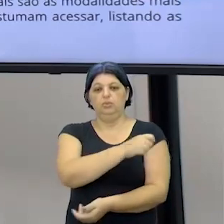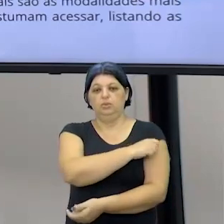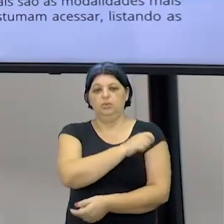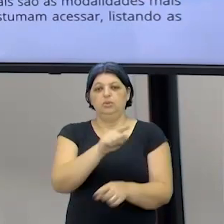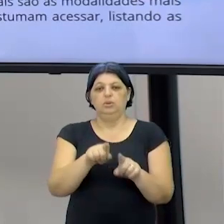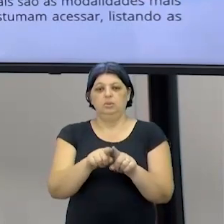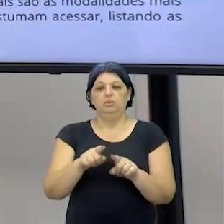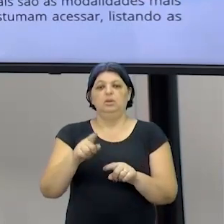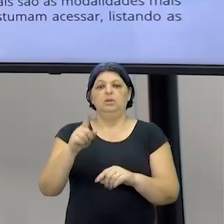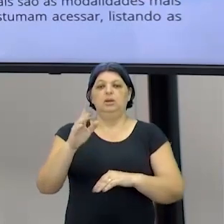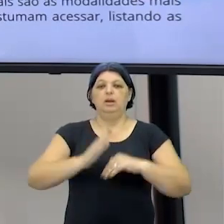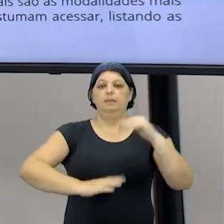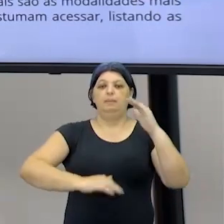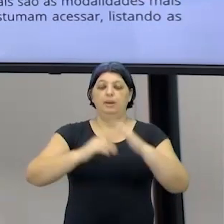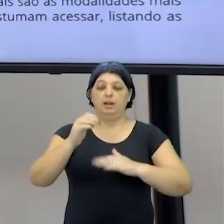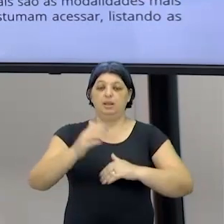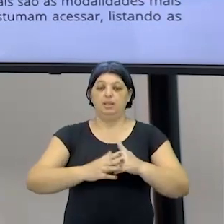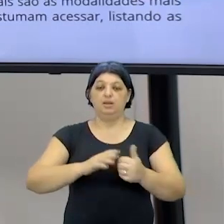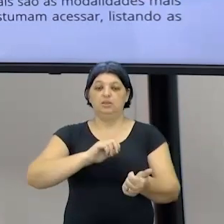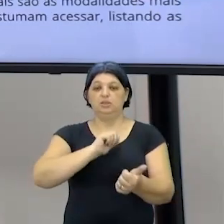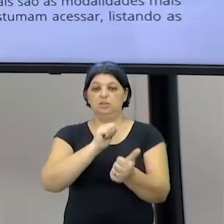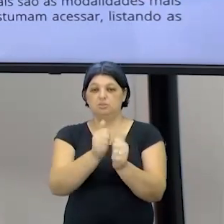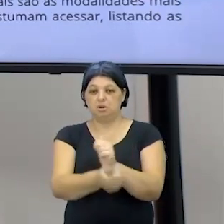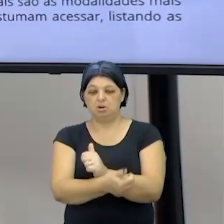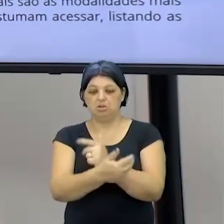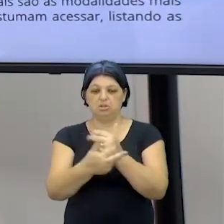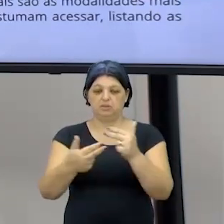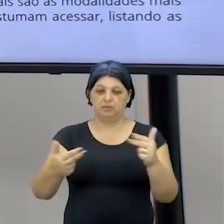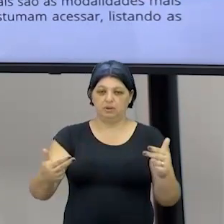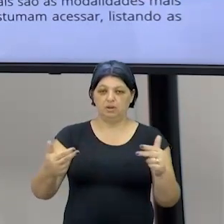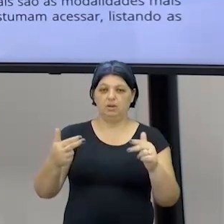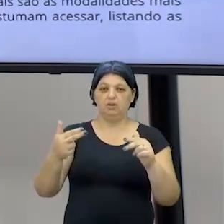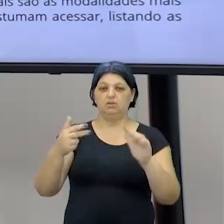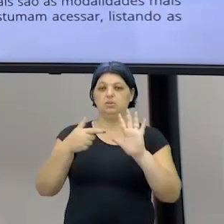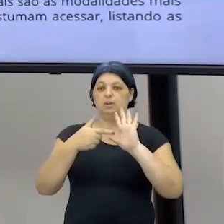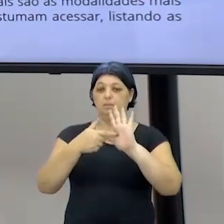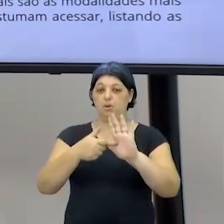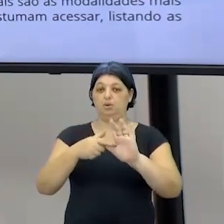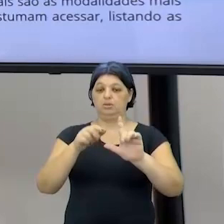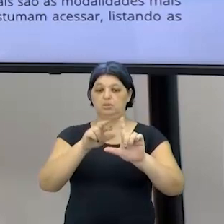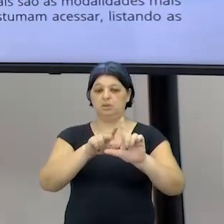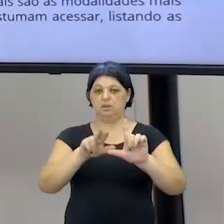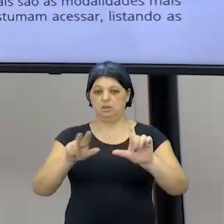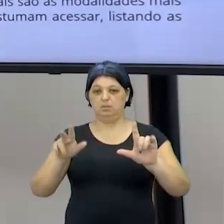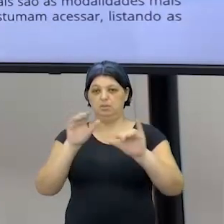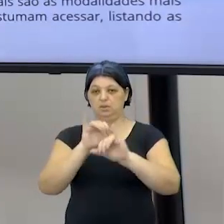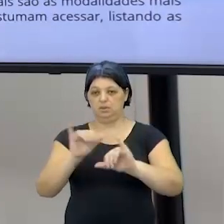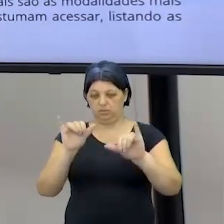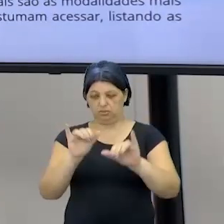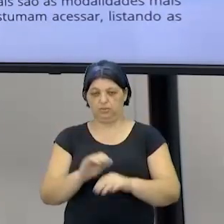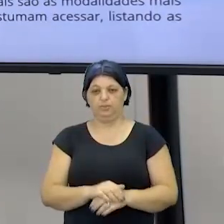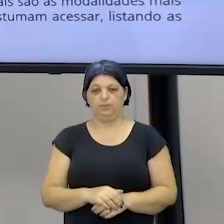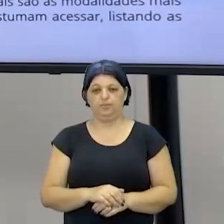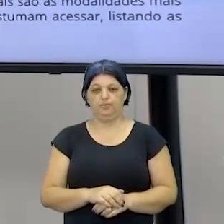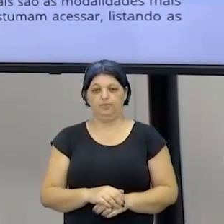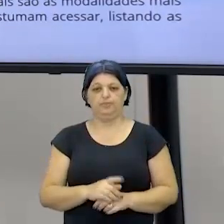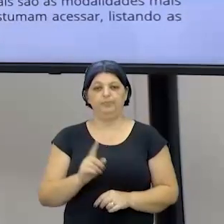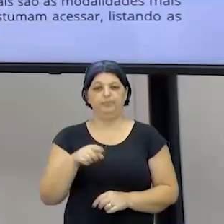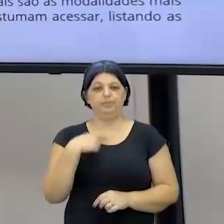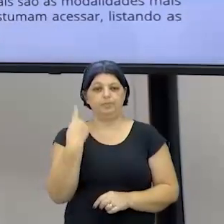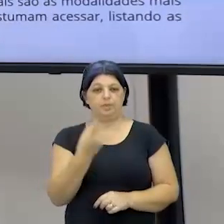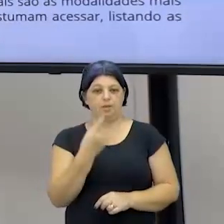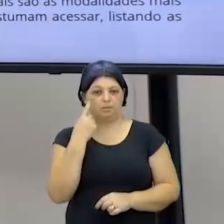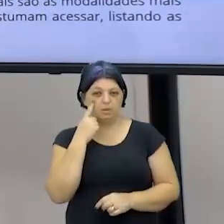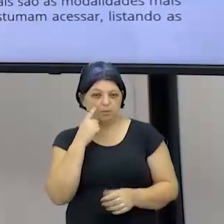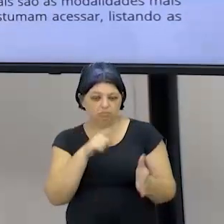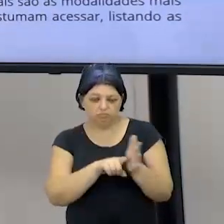modalidades esportivas que aparecem na mídia, as que não aparecem, mas nós vamos atrás de